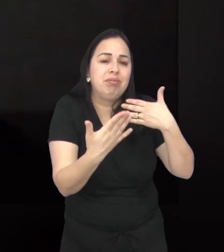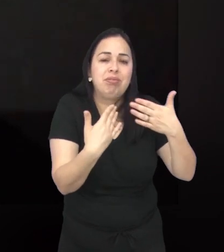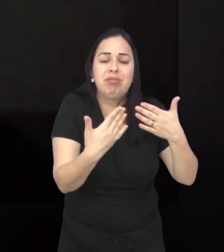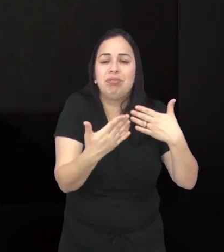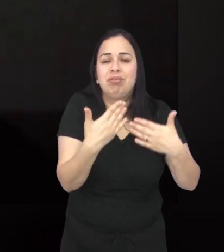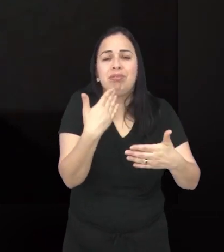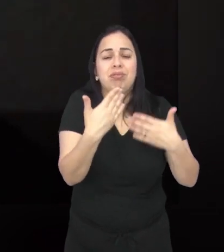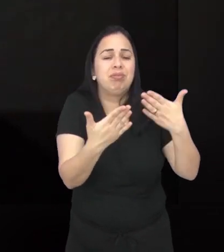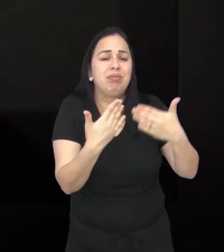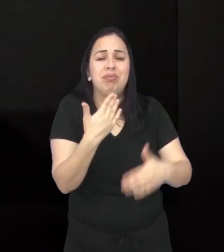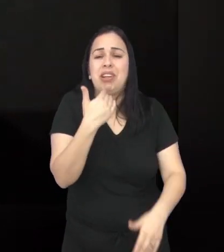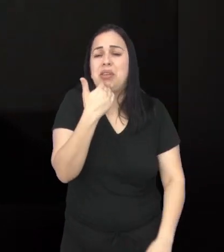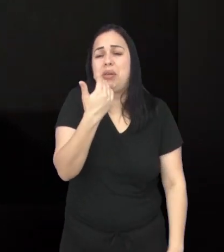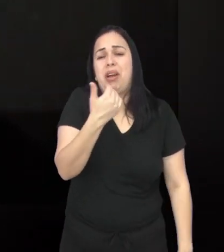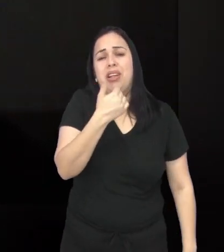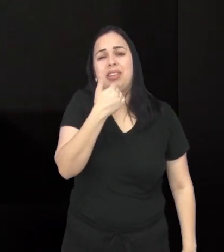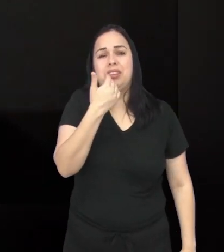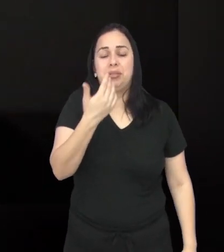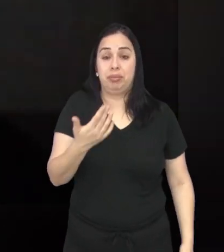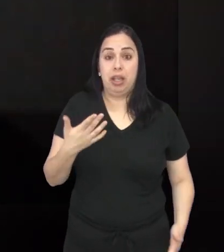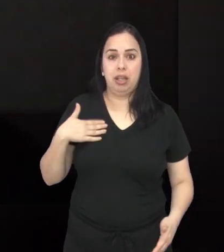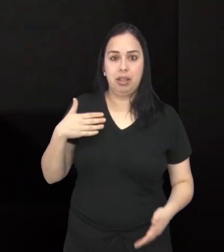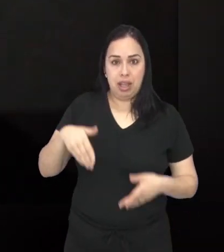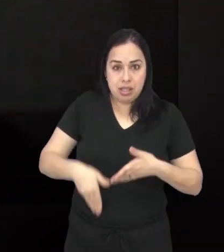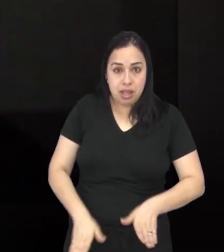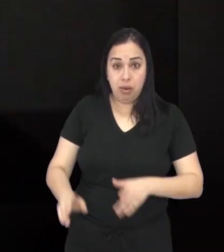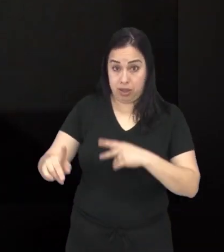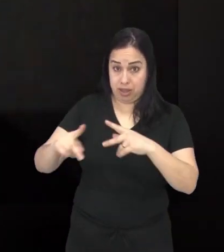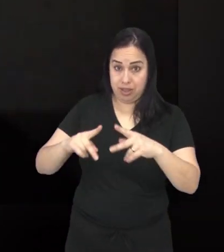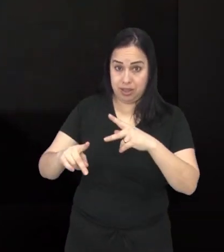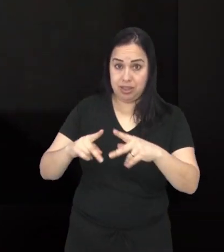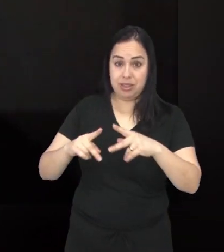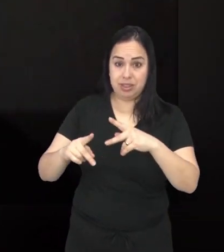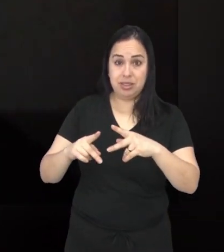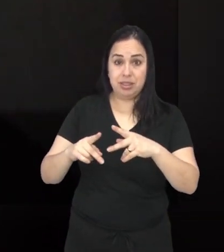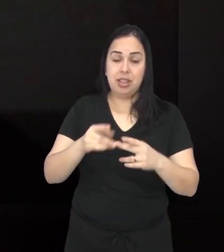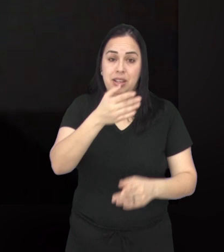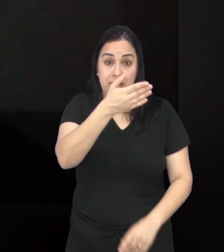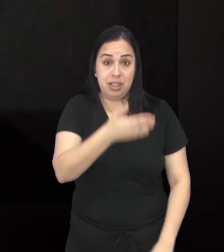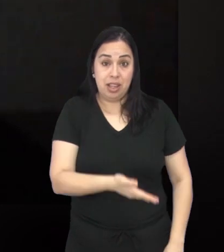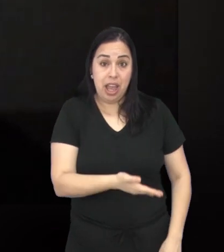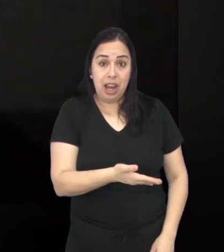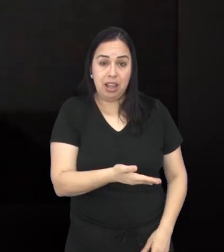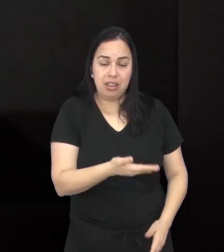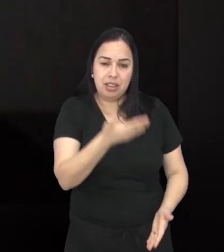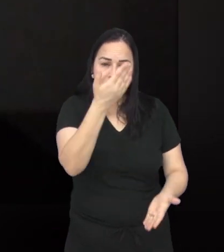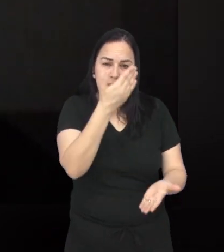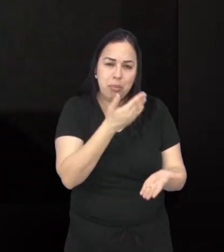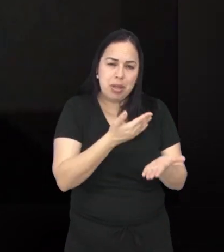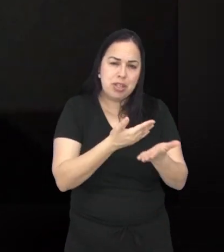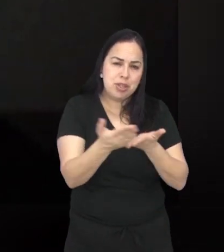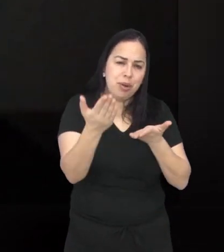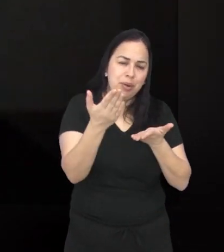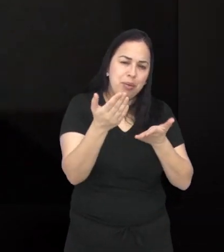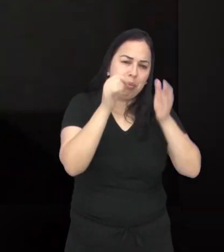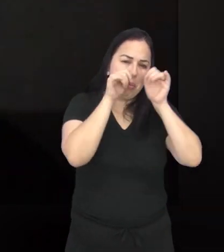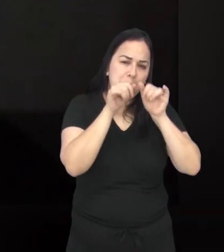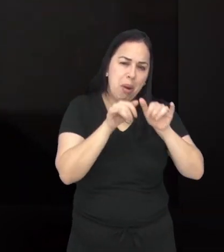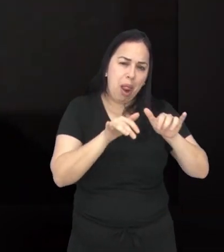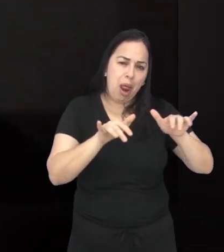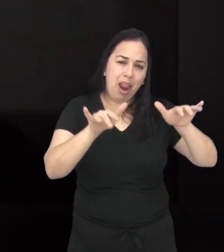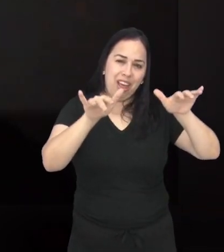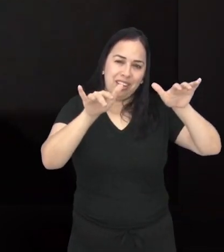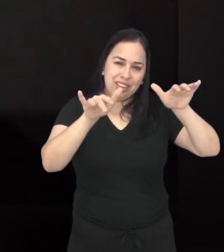não dá. Nascida aqui em São José dos Campos, foi assim que Ana Gabriela começou a conquistar espaço